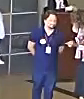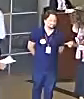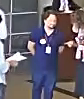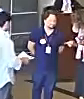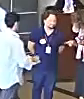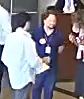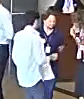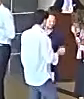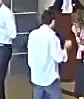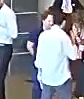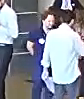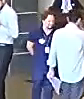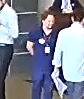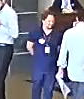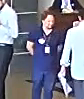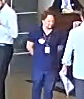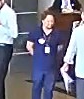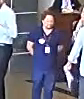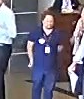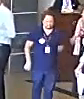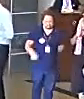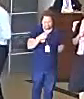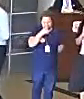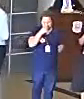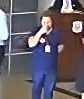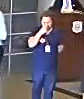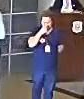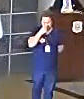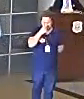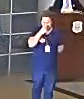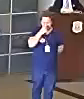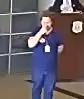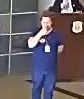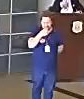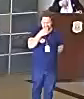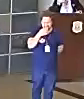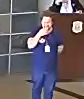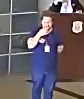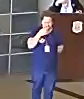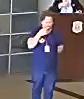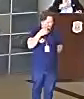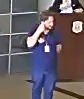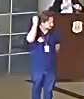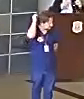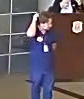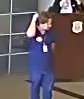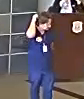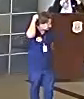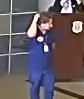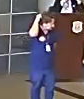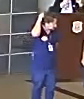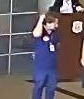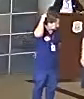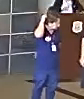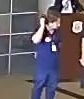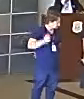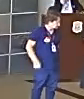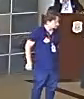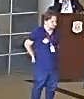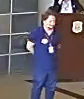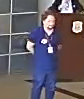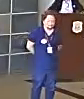e importante solicitou essa audiência para tratar da falta de acessibilidade do transporte intermunicipal